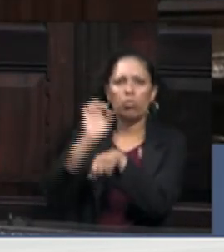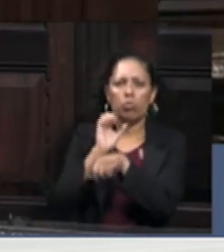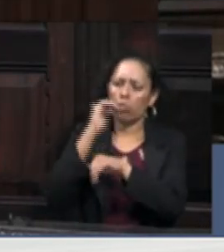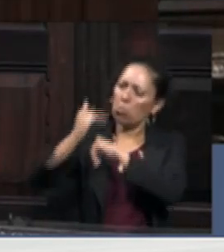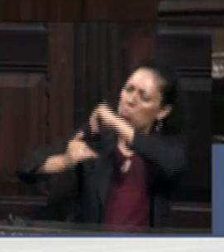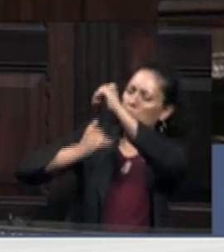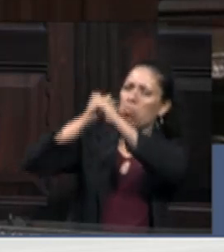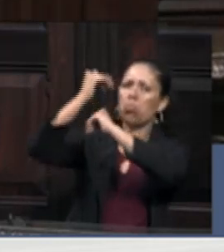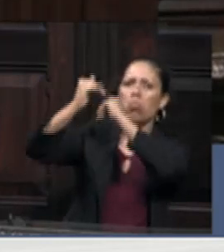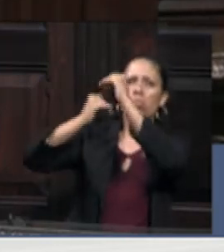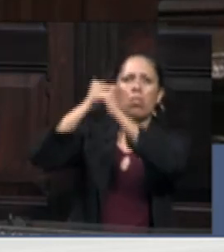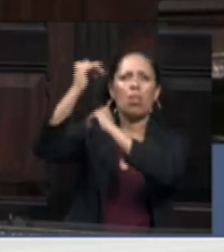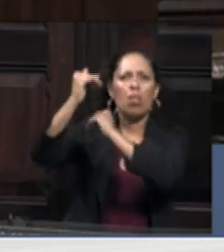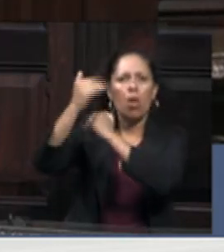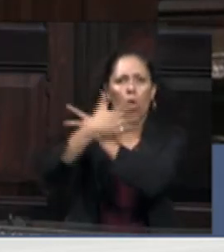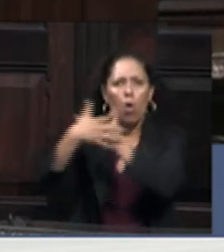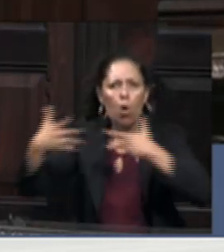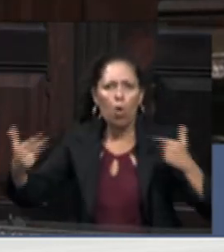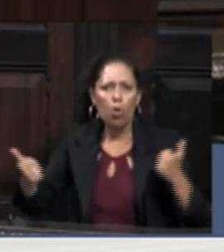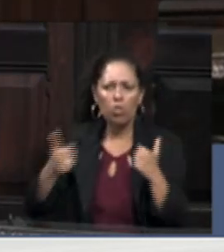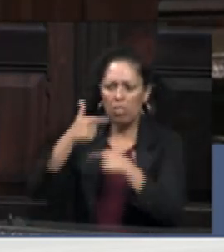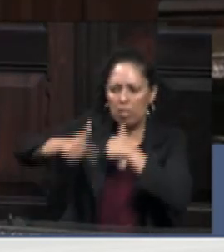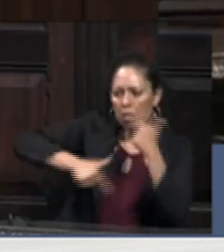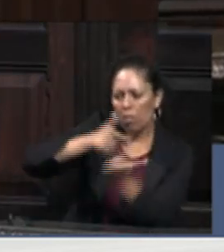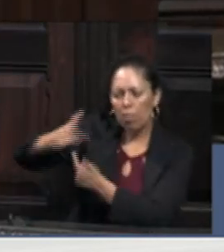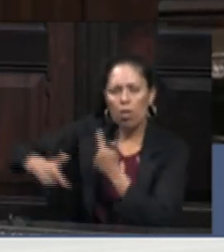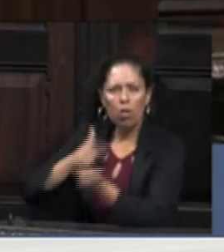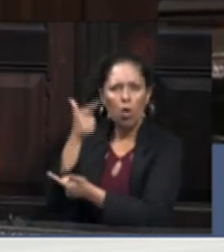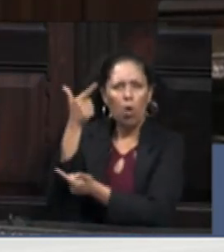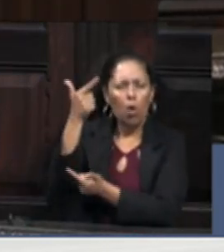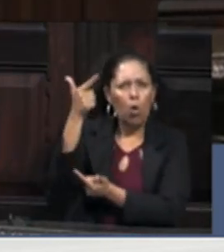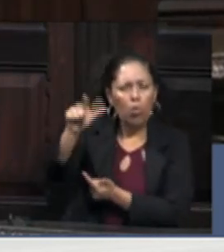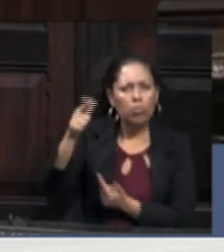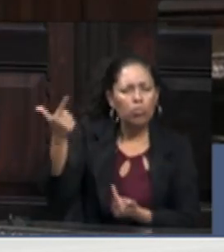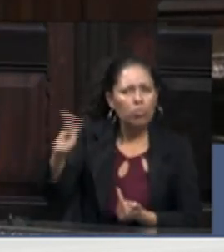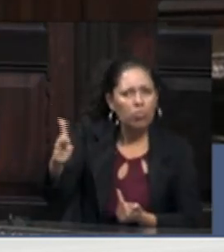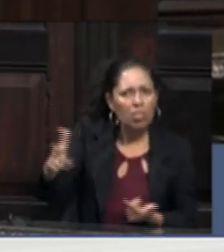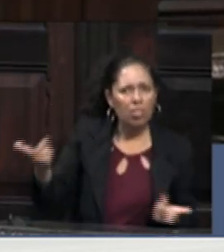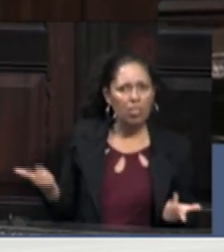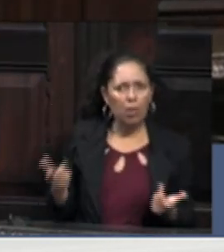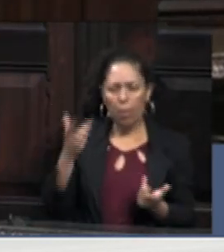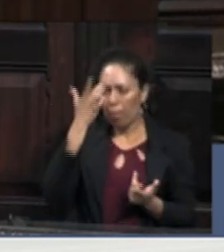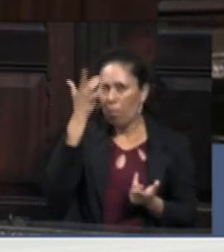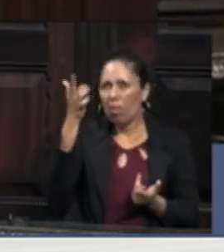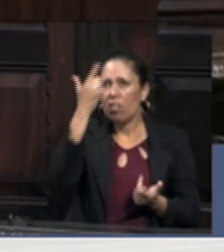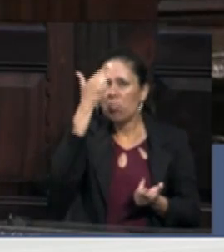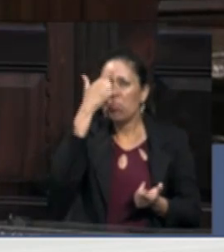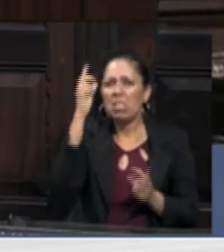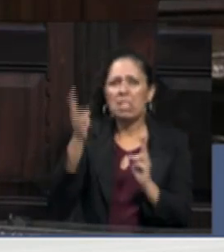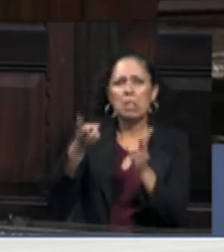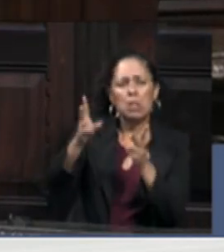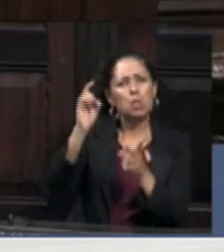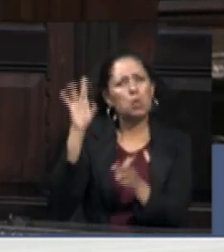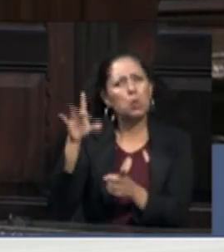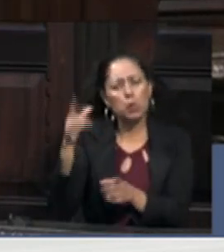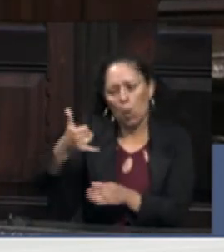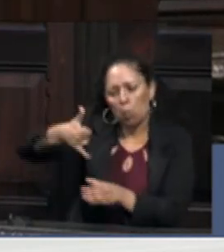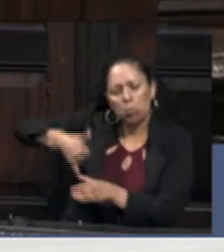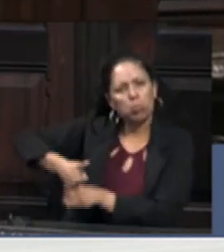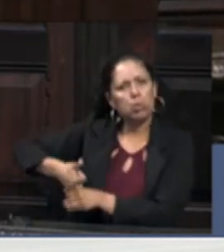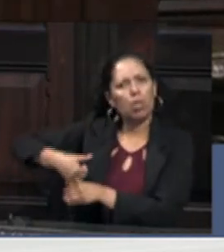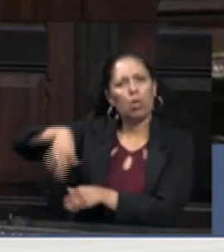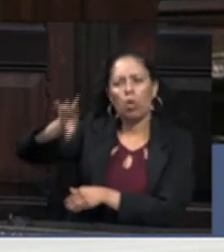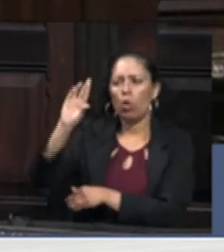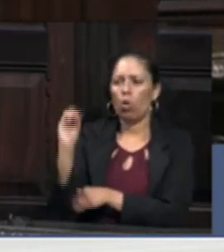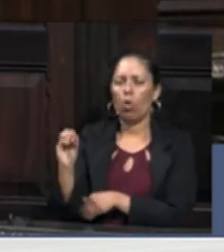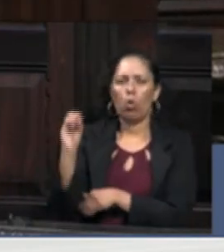não dependa fundamentalmente das receitas de royalties e participações especiais? Nós não temos capacidade, não temos